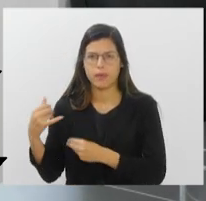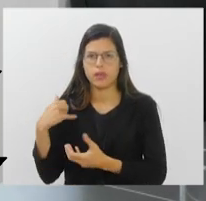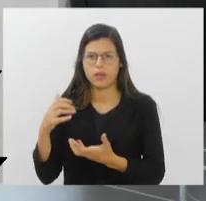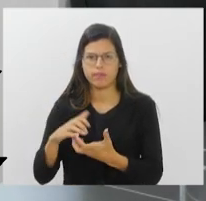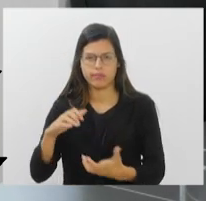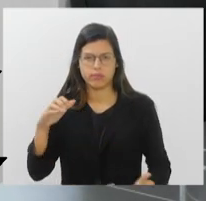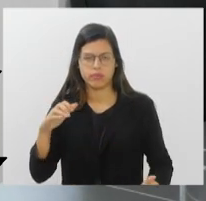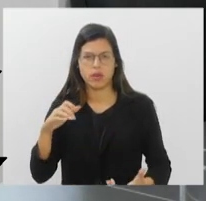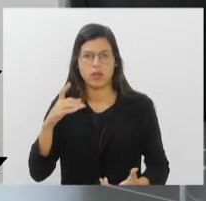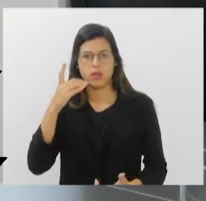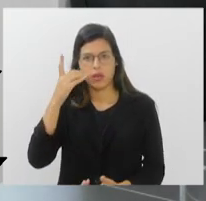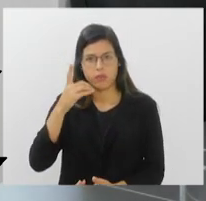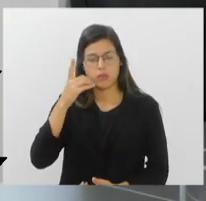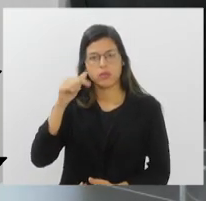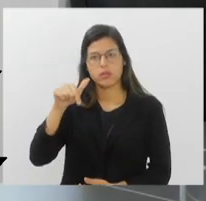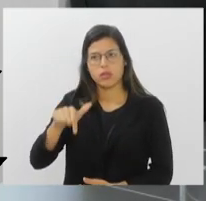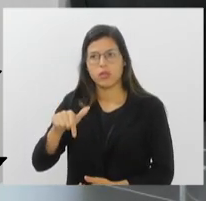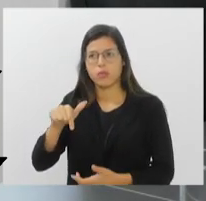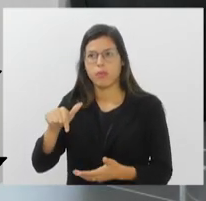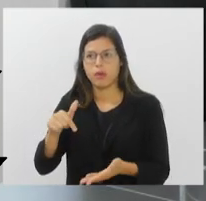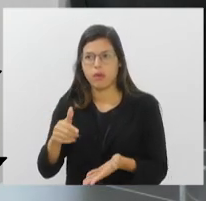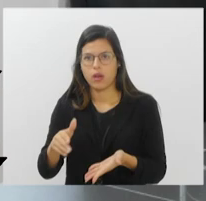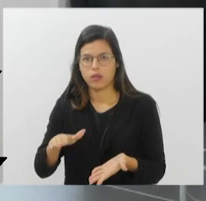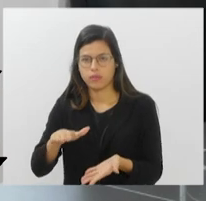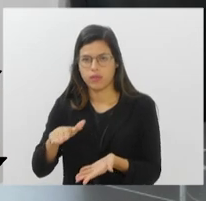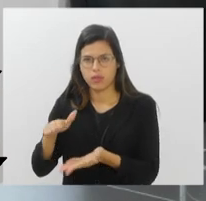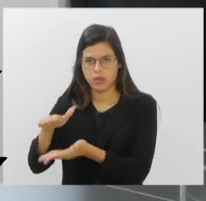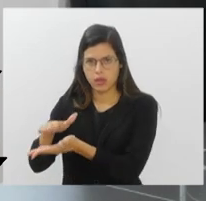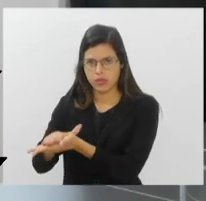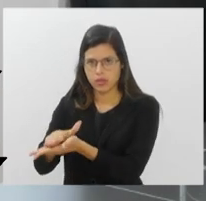Delarolli é pela anexação ao projeto de lei 1261 de 23.